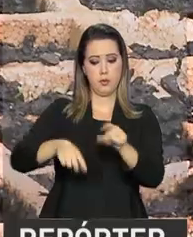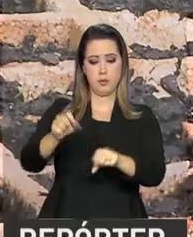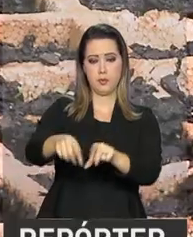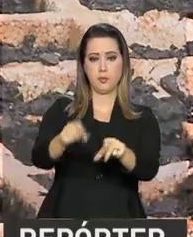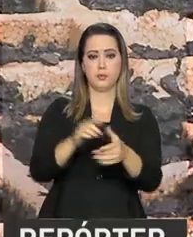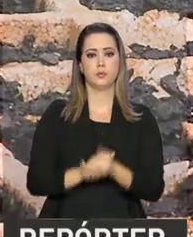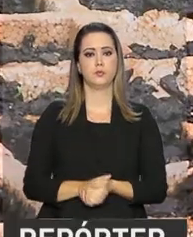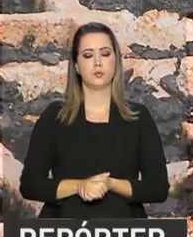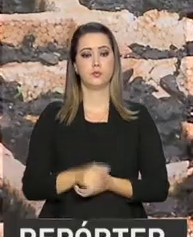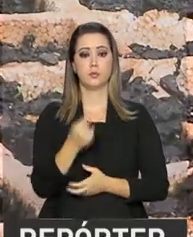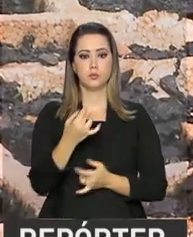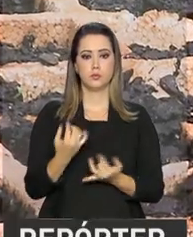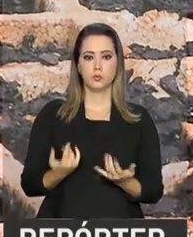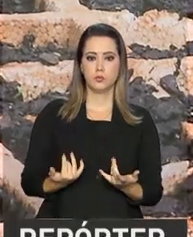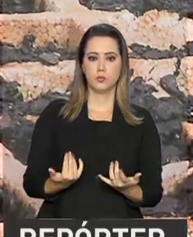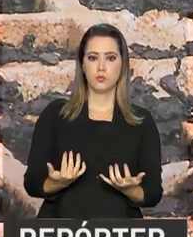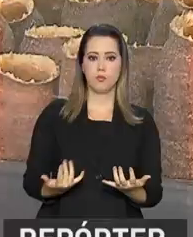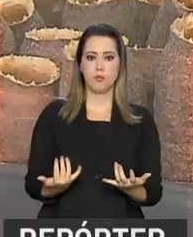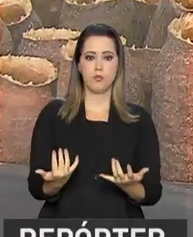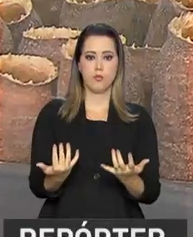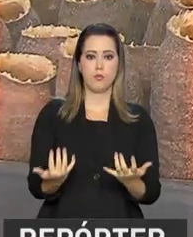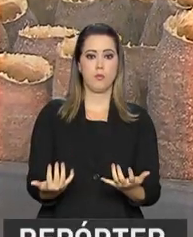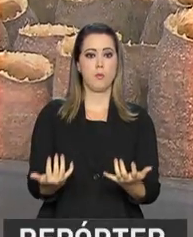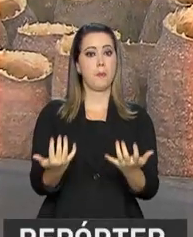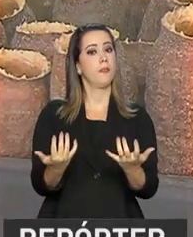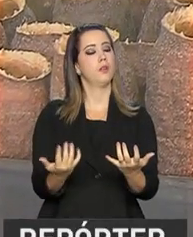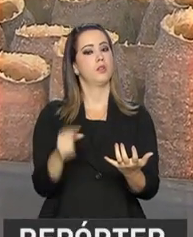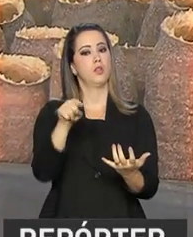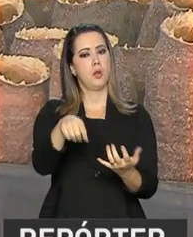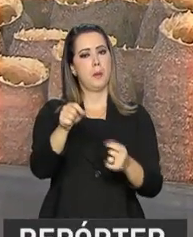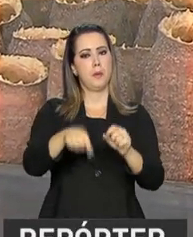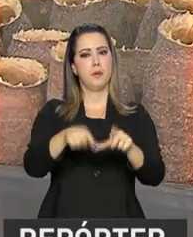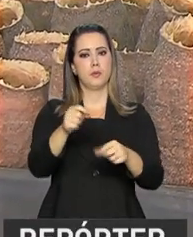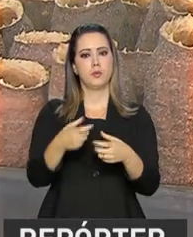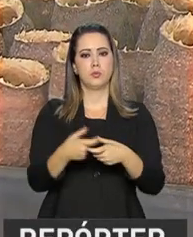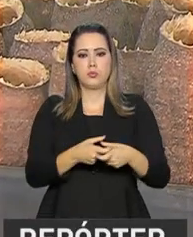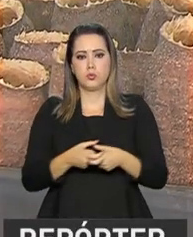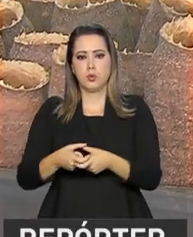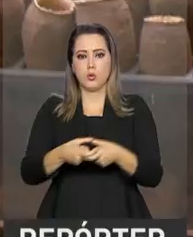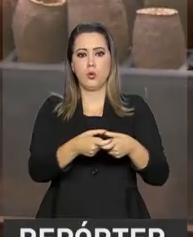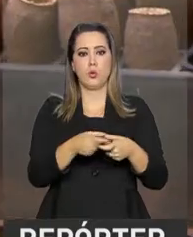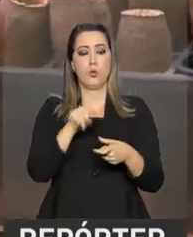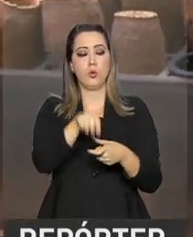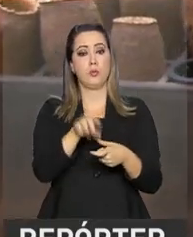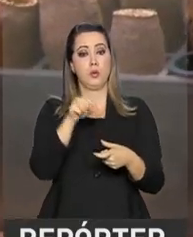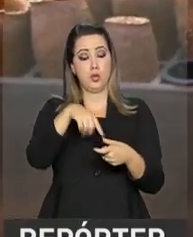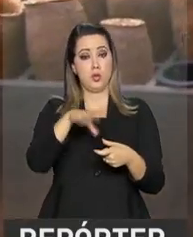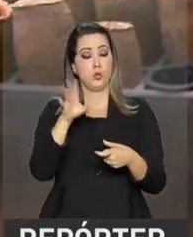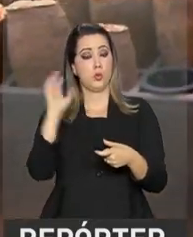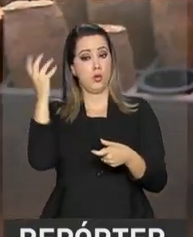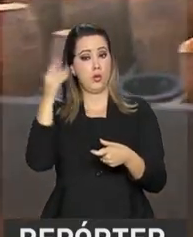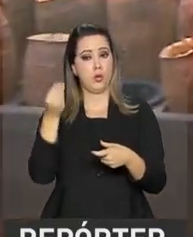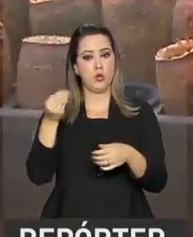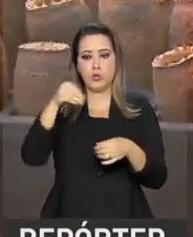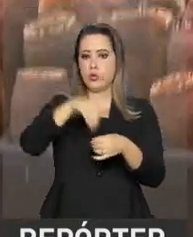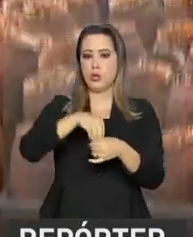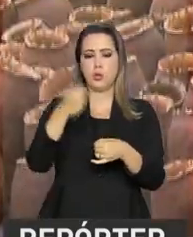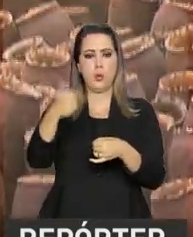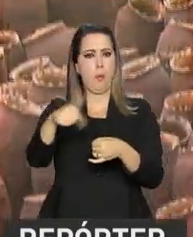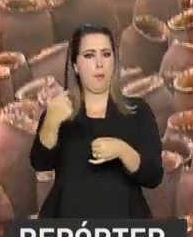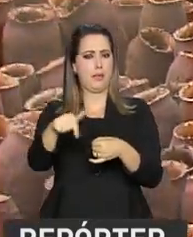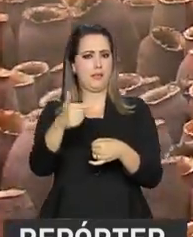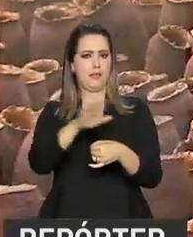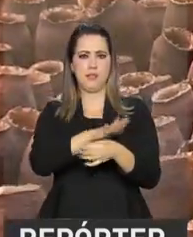as mudas doadas pela embrapa foram plantadas em tubetes ecológicos de forma direta sem a necessidade